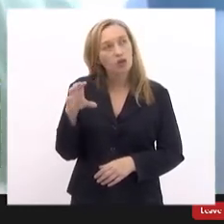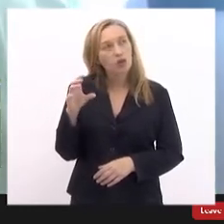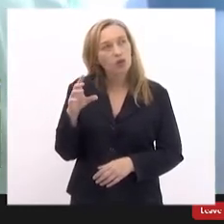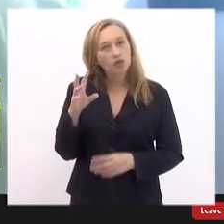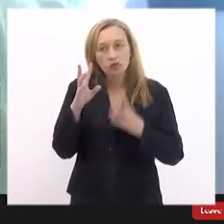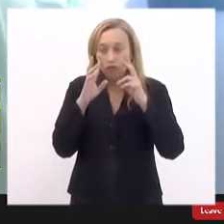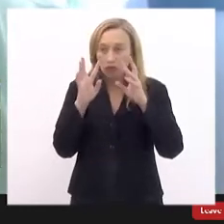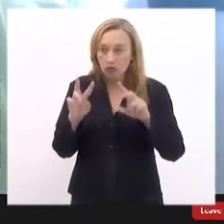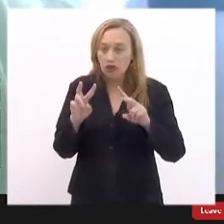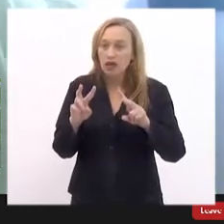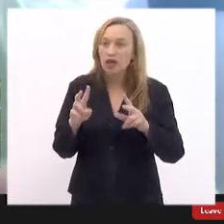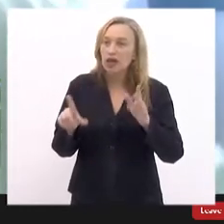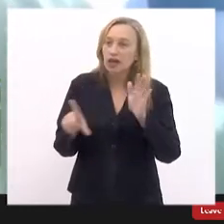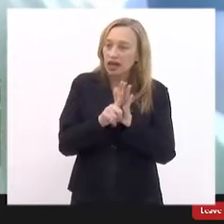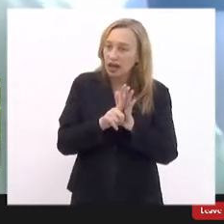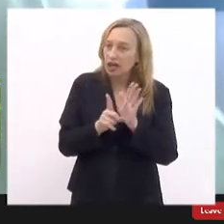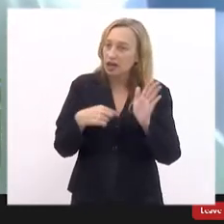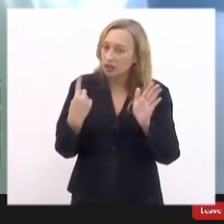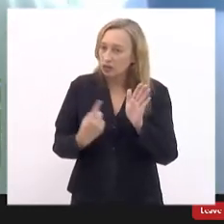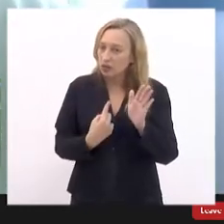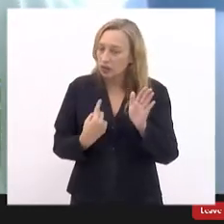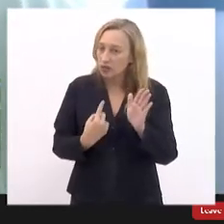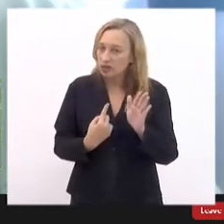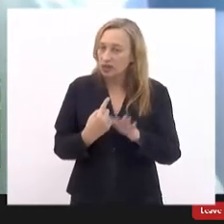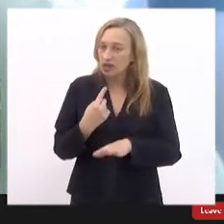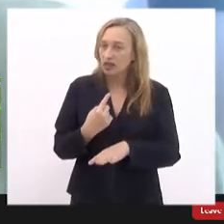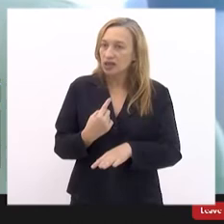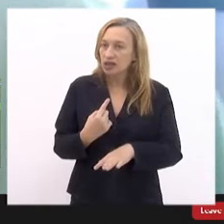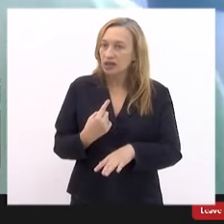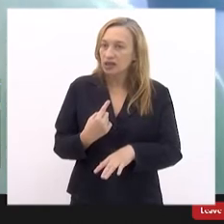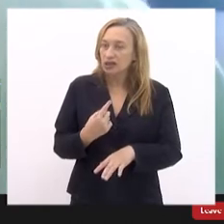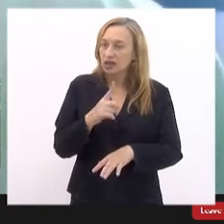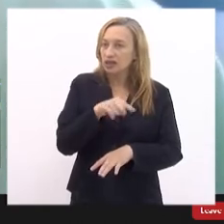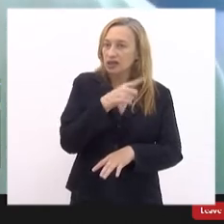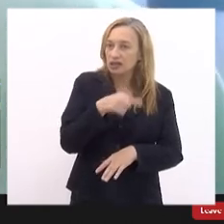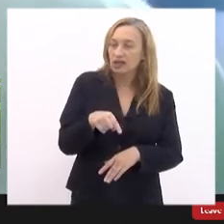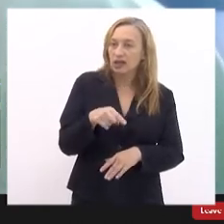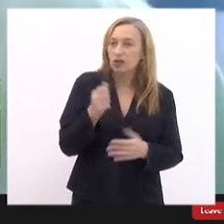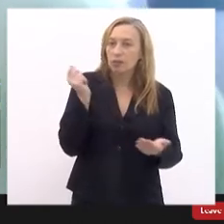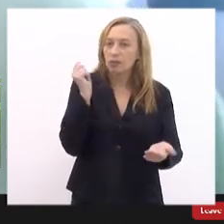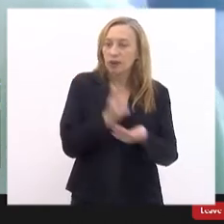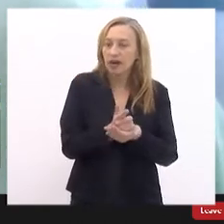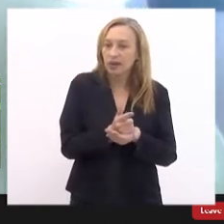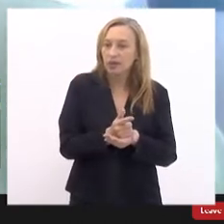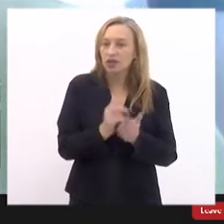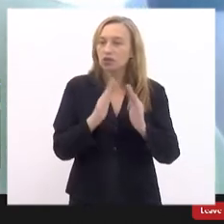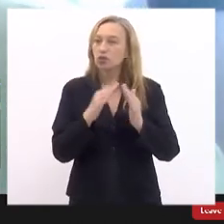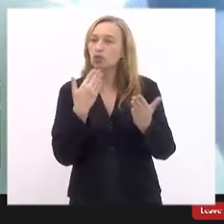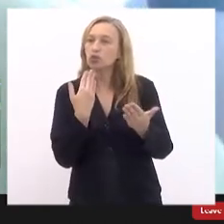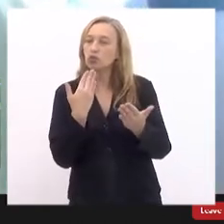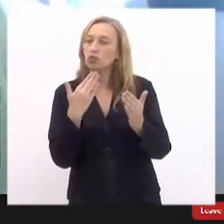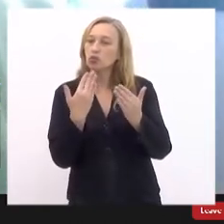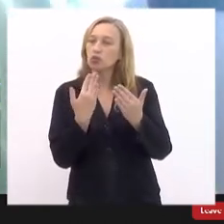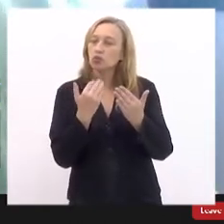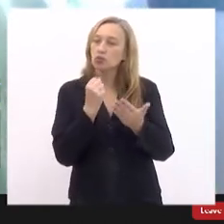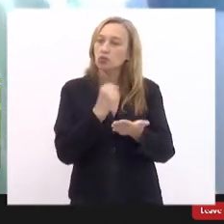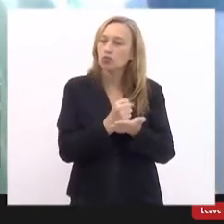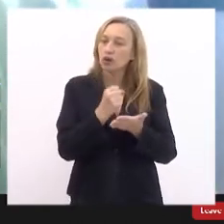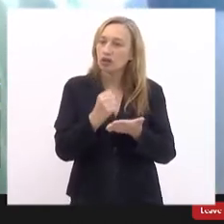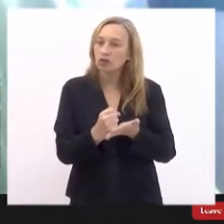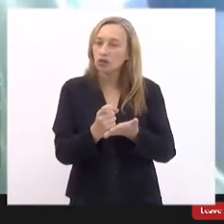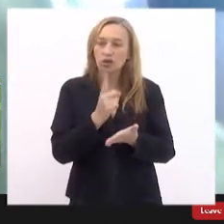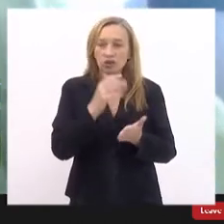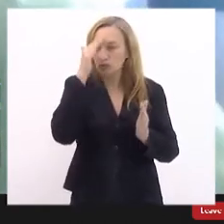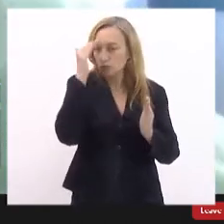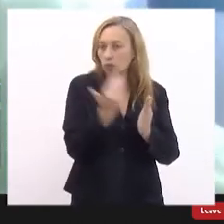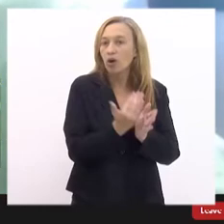provavelmente a lei nossa que isenta o pagamento dos cartórios e juntas comerciais das cooperativas não está sendo cumprida. Eu pedi a